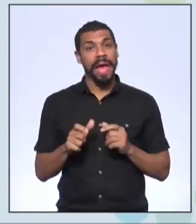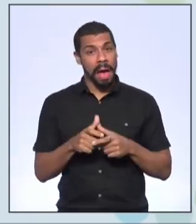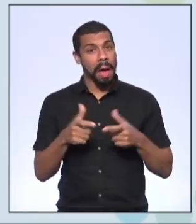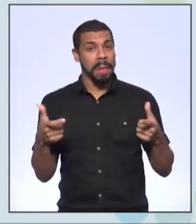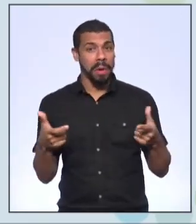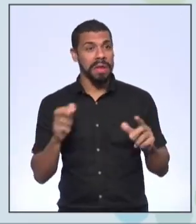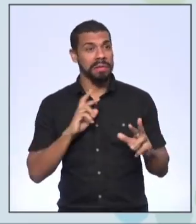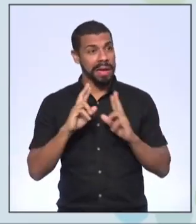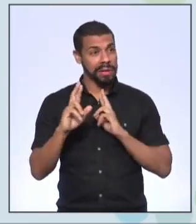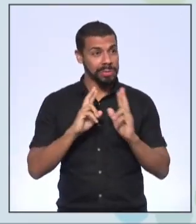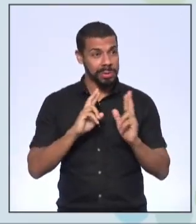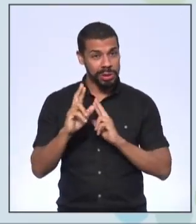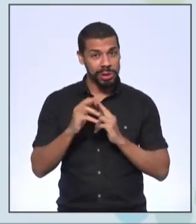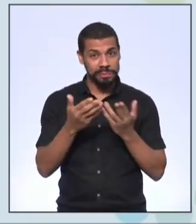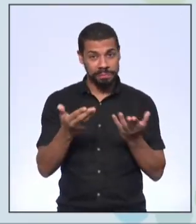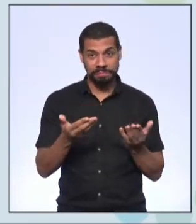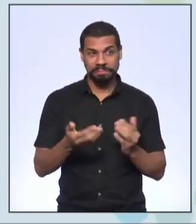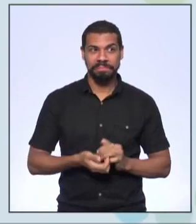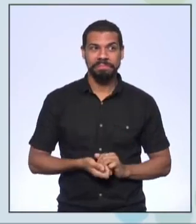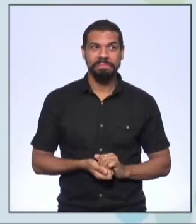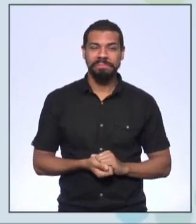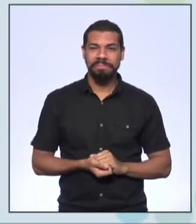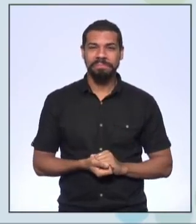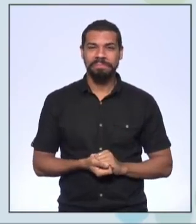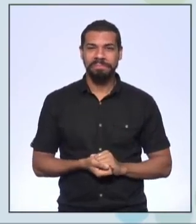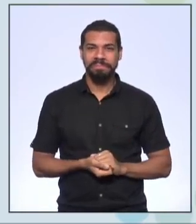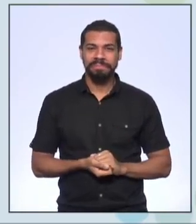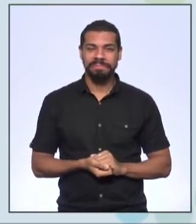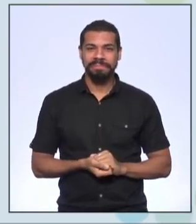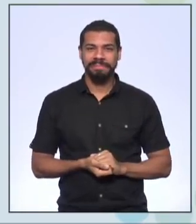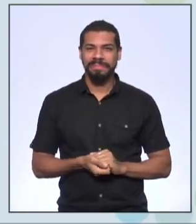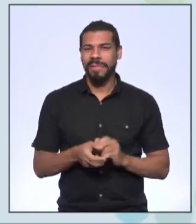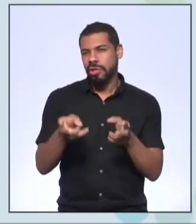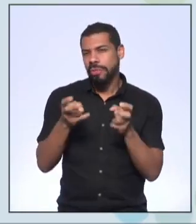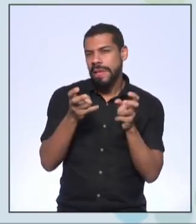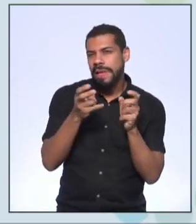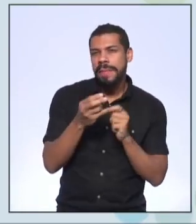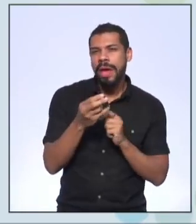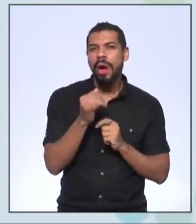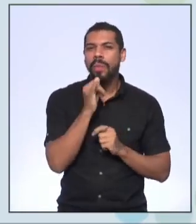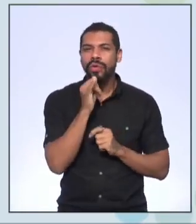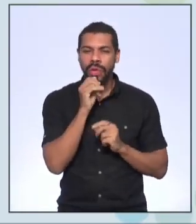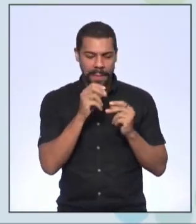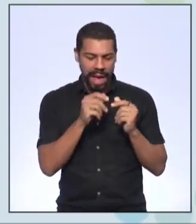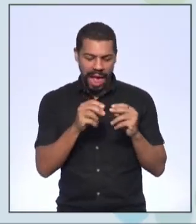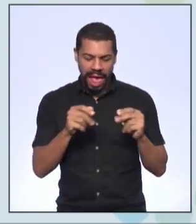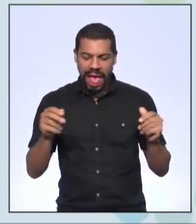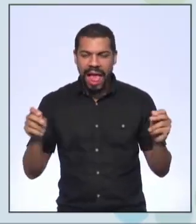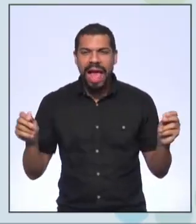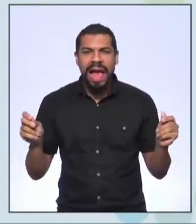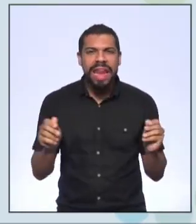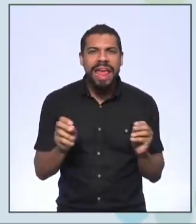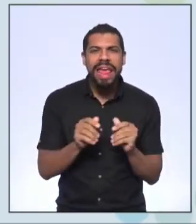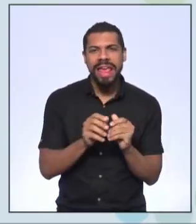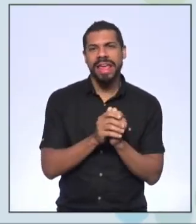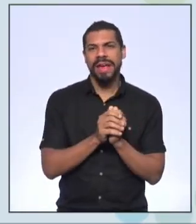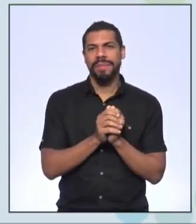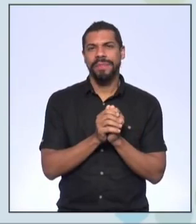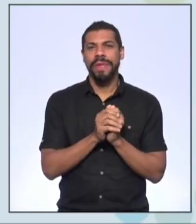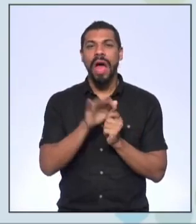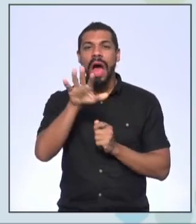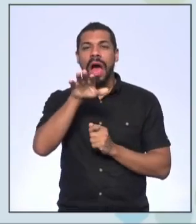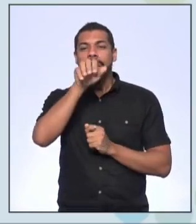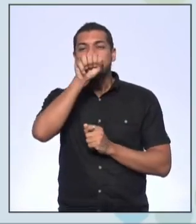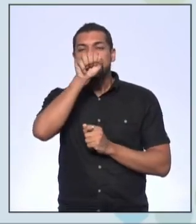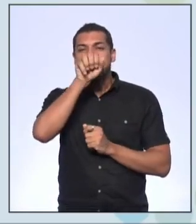fala isso. Ó. É isso aí, pessoal. Isso mesmo, ó. Se a gente olhar os números ali, ó, você pegar a areia, mal condutor de calor, mais isolante, né? O ar seco, né? Lembra do